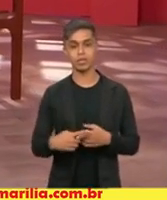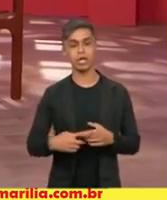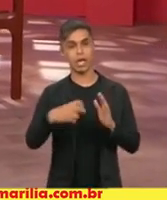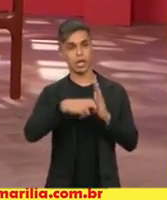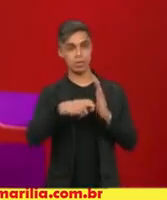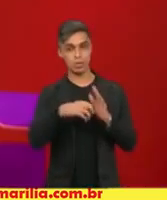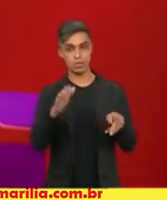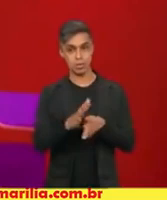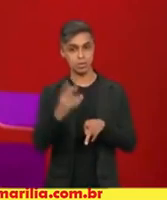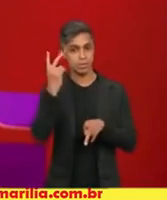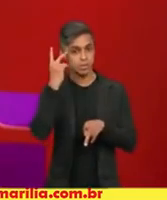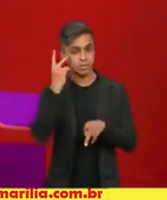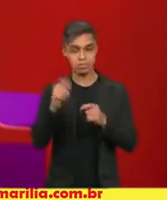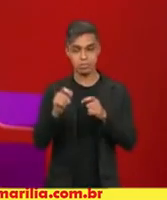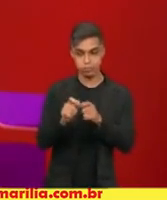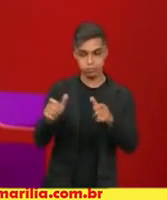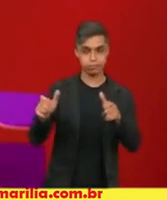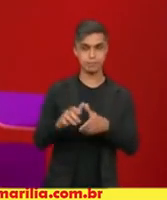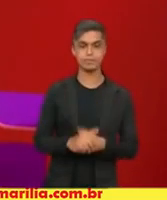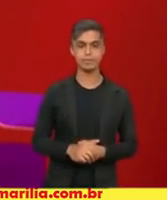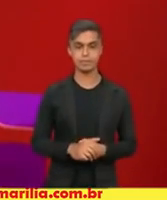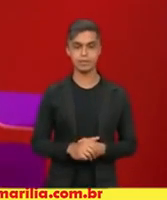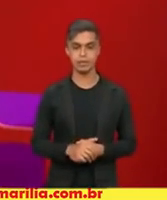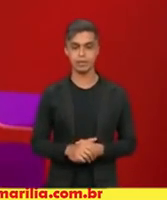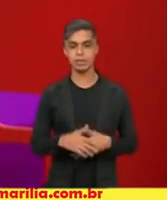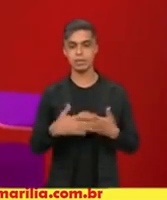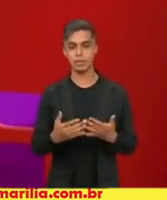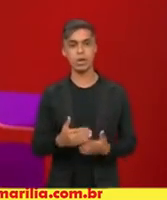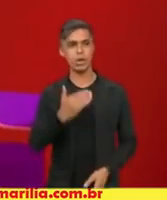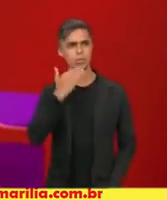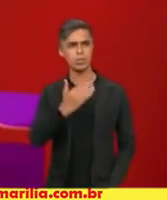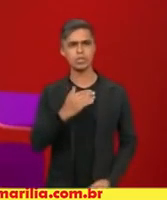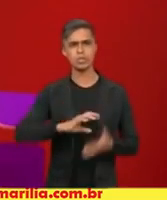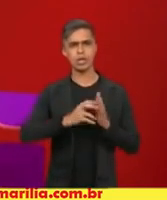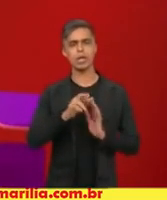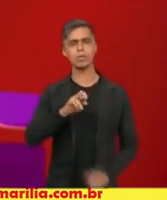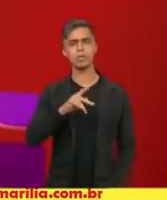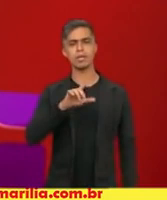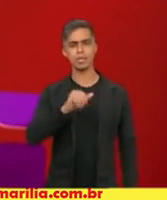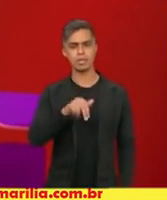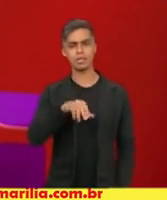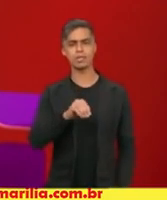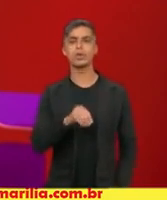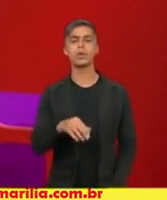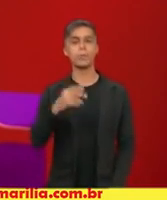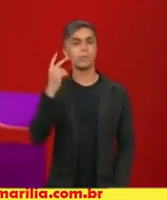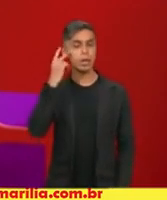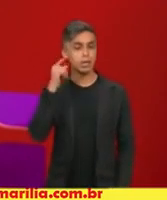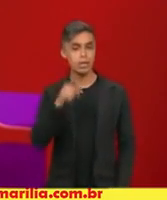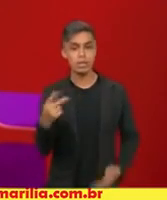de São Paulo fossem alargadas. Não à toa, a reivindicação do Partido Republicano Paulista, inegociável na Constituinte